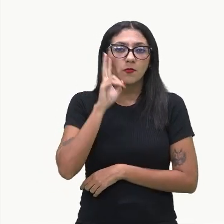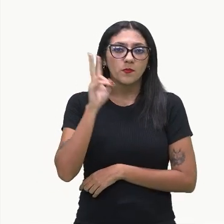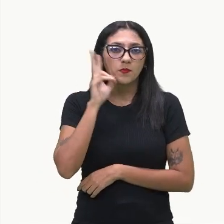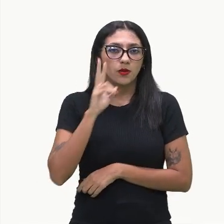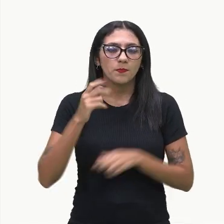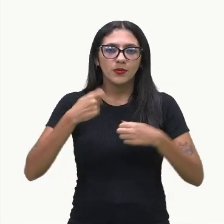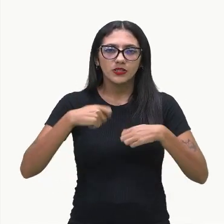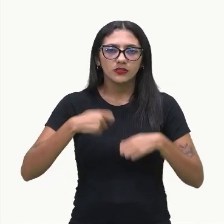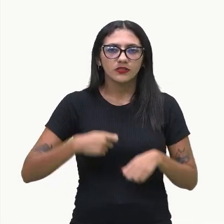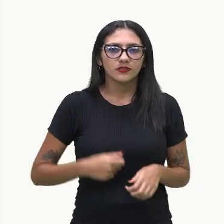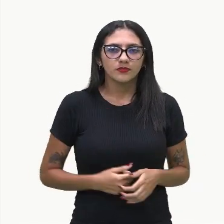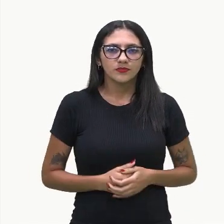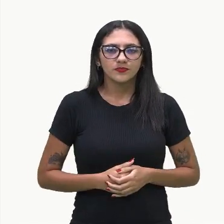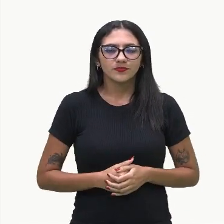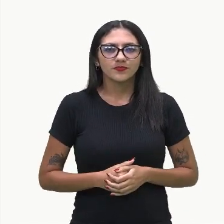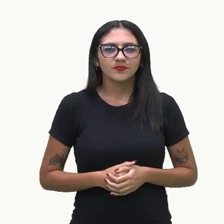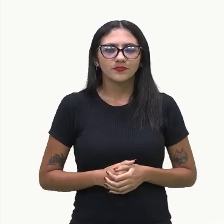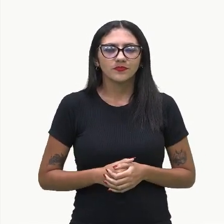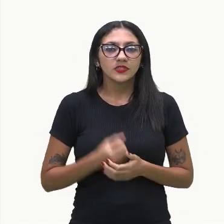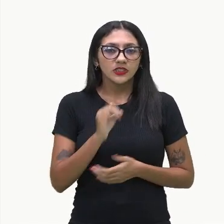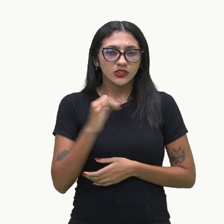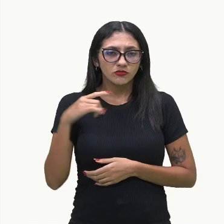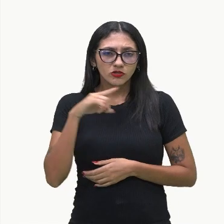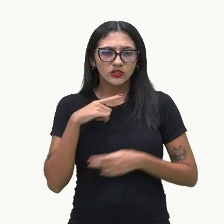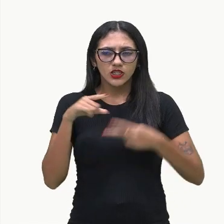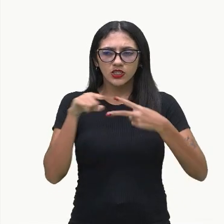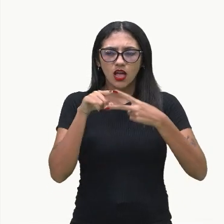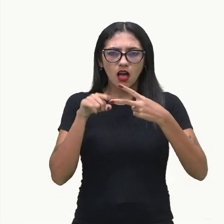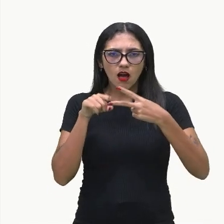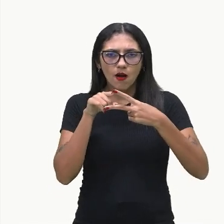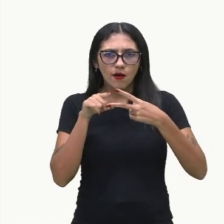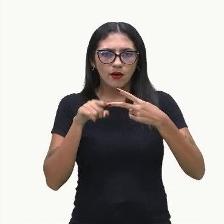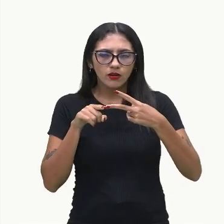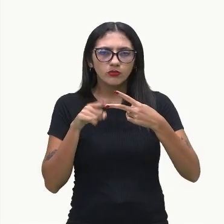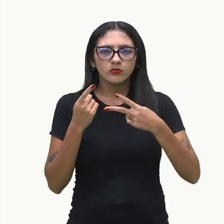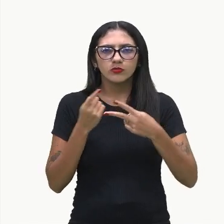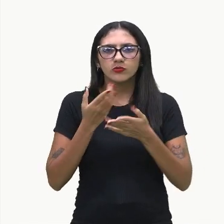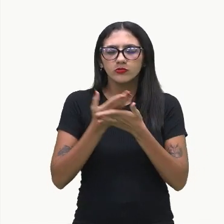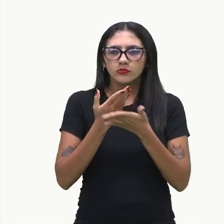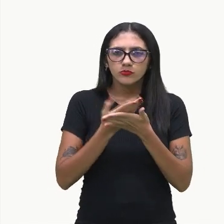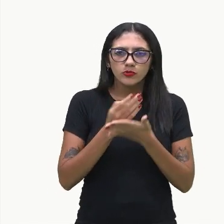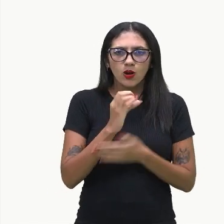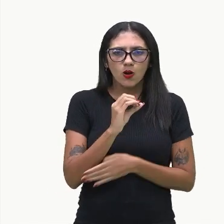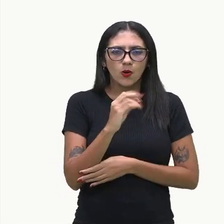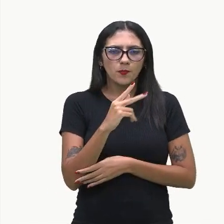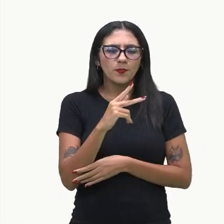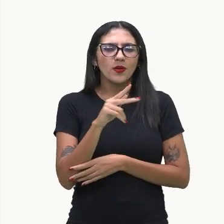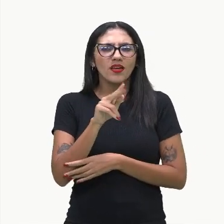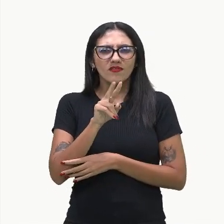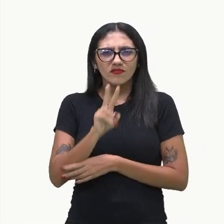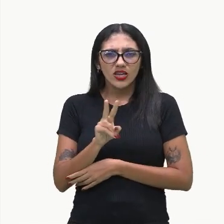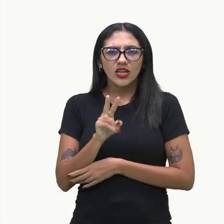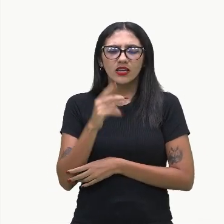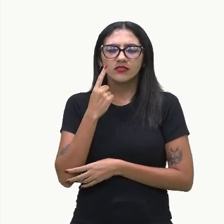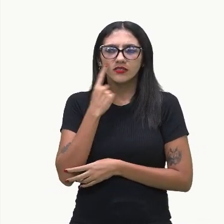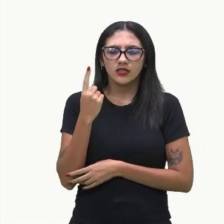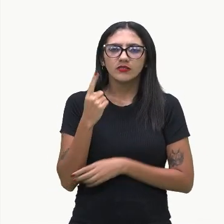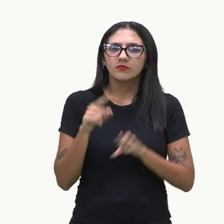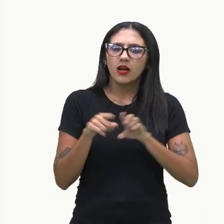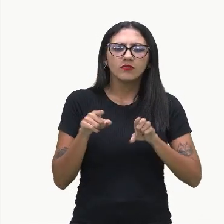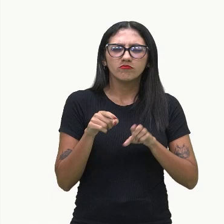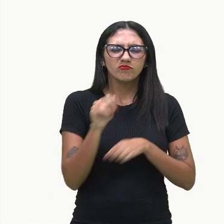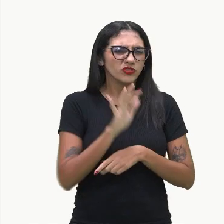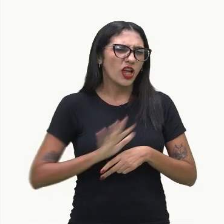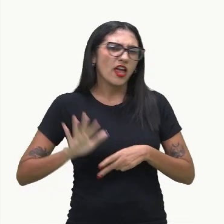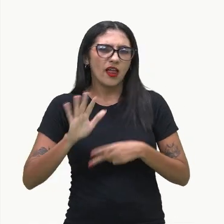que nós estivermos trabalhando com ângulos, não somente ângulos opostos pelo vértice, mas ângulos no